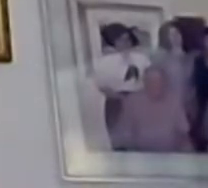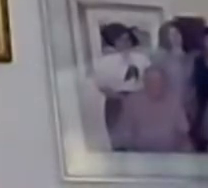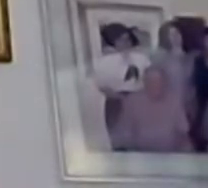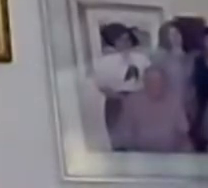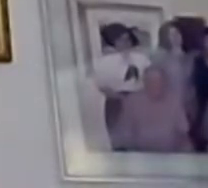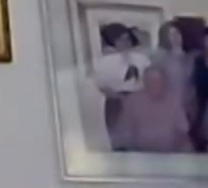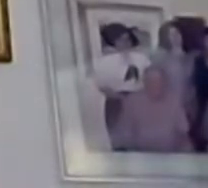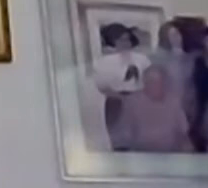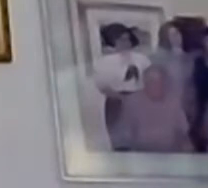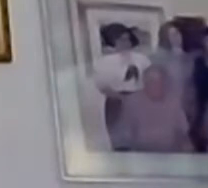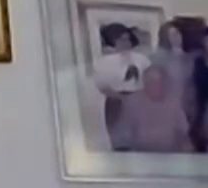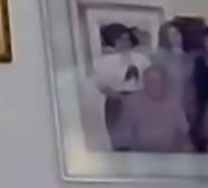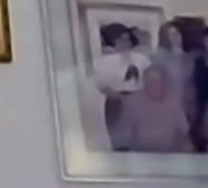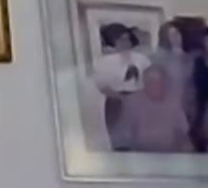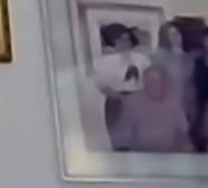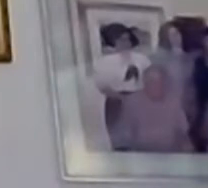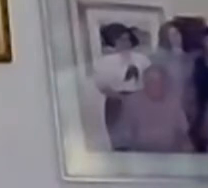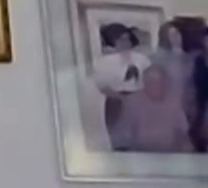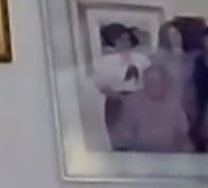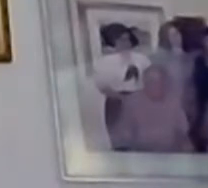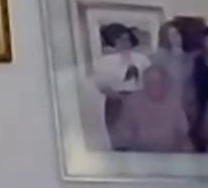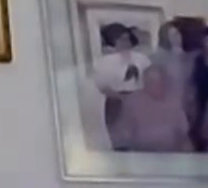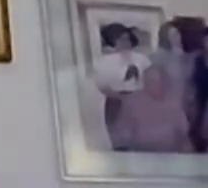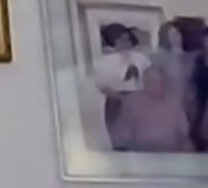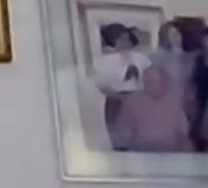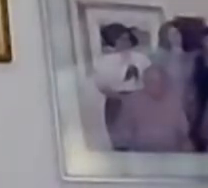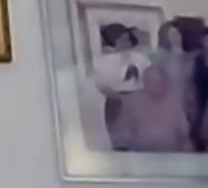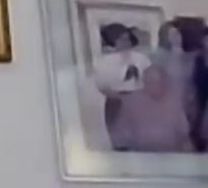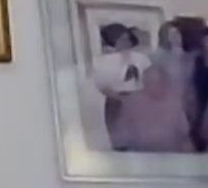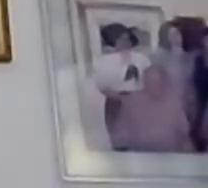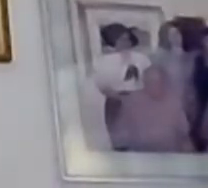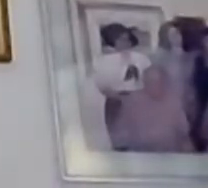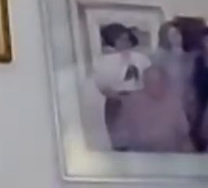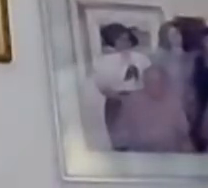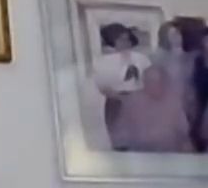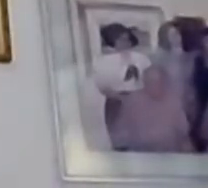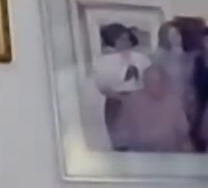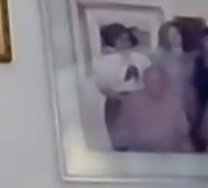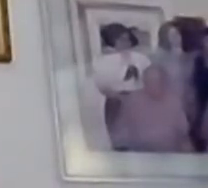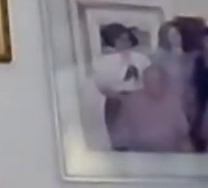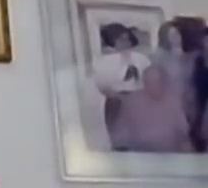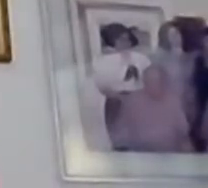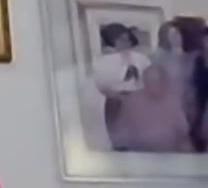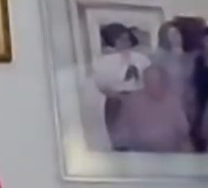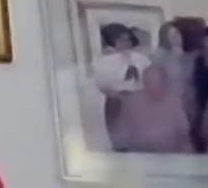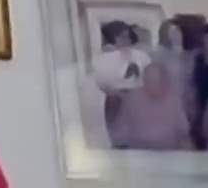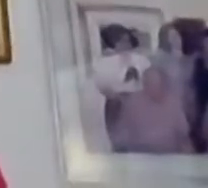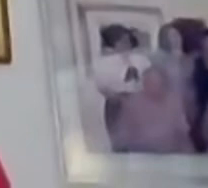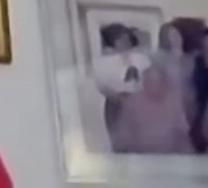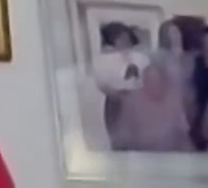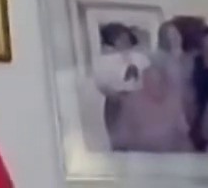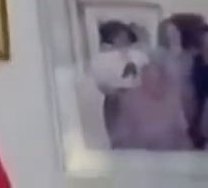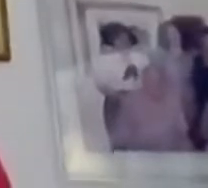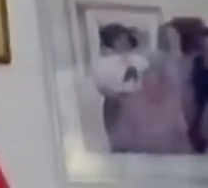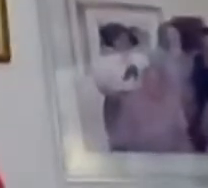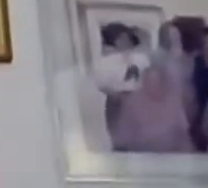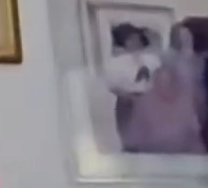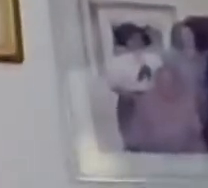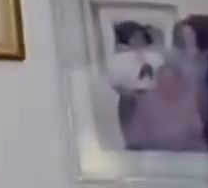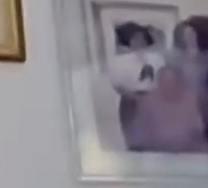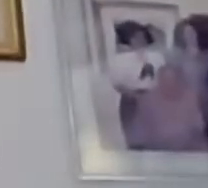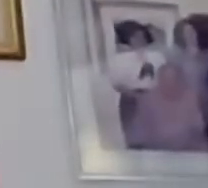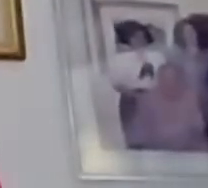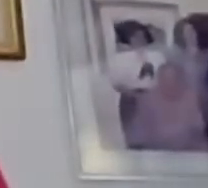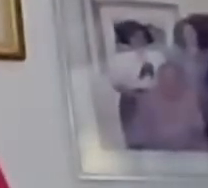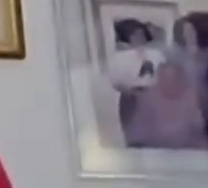Então, significa que a pessoa não sai, continua chegando, e continua chegando, e continua chegando. Uma discussão que sempre